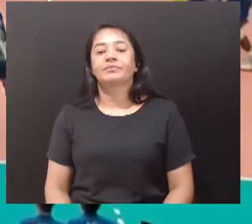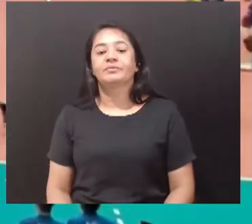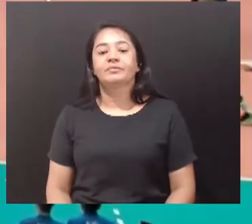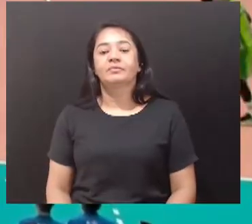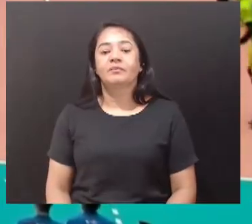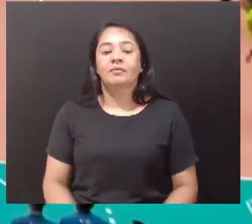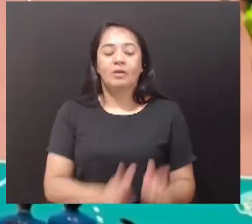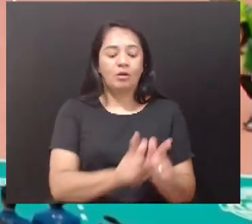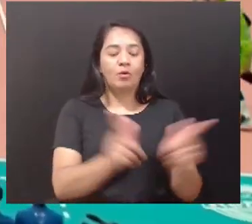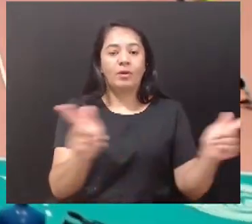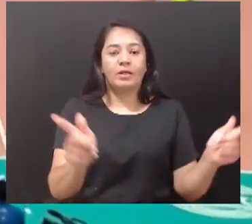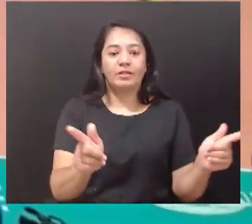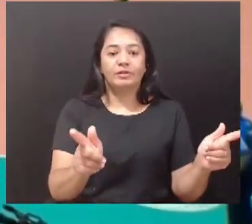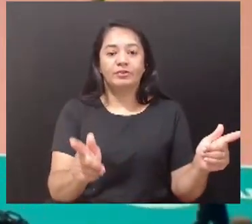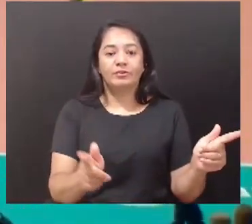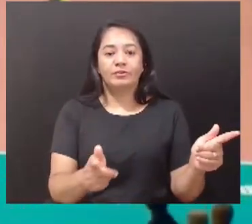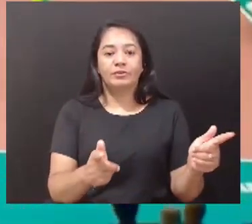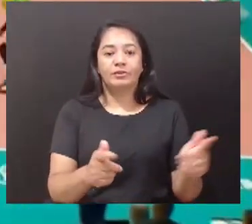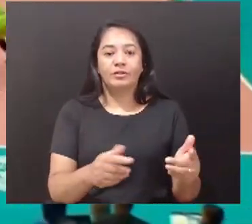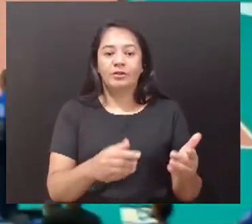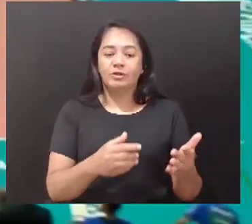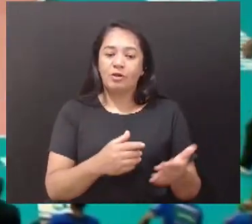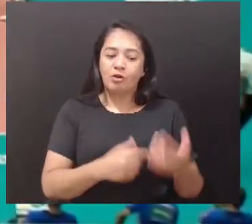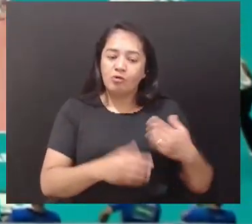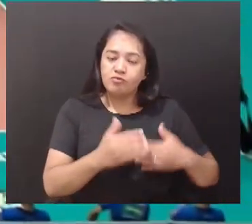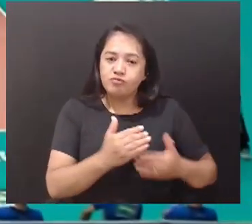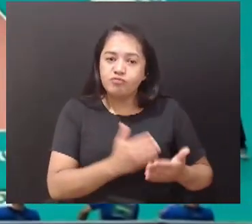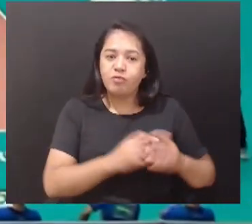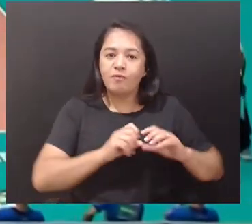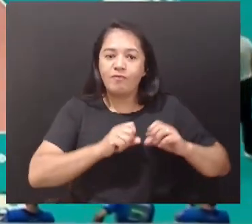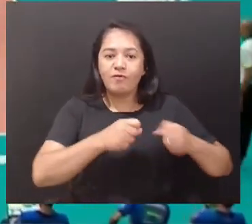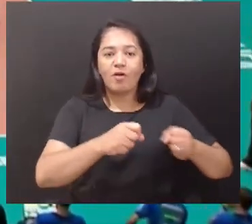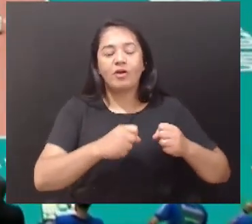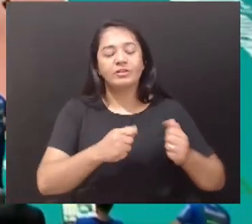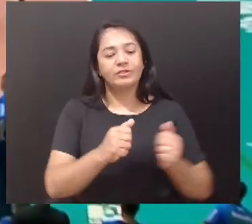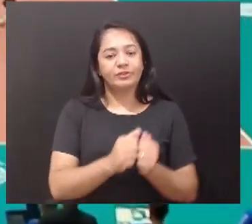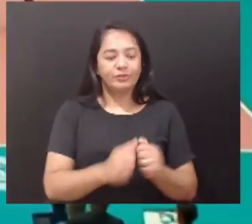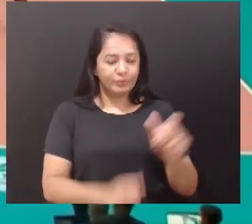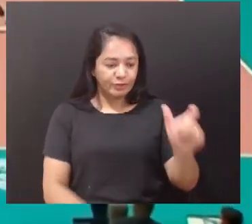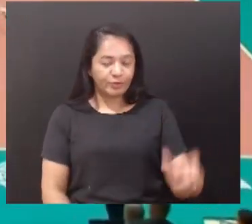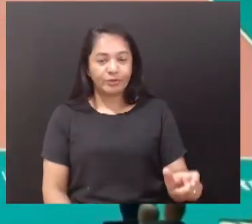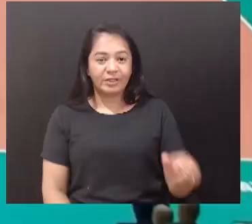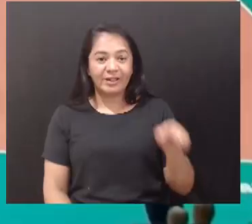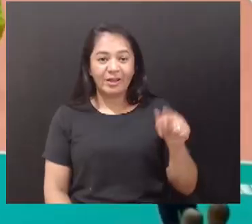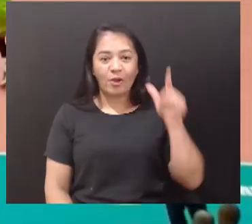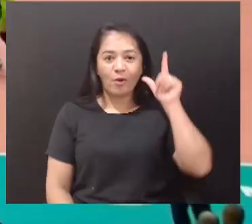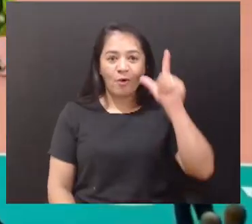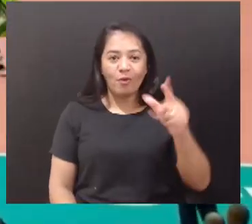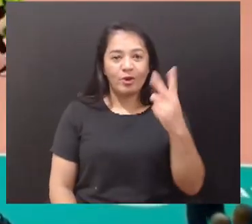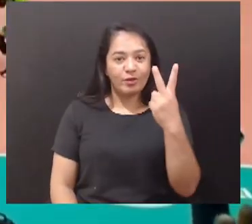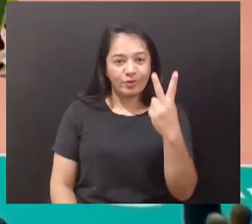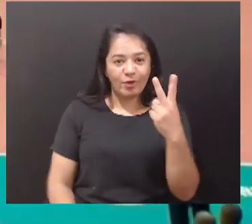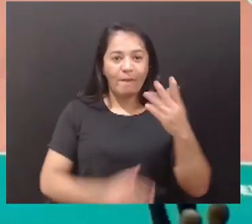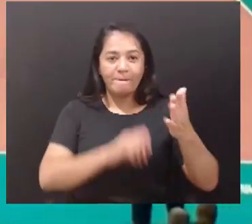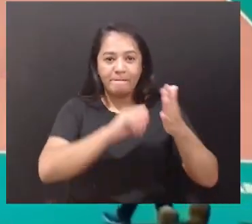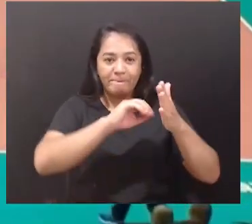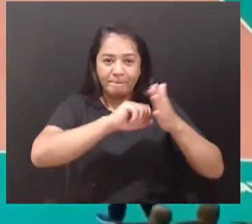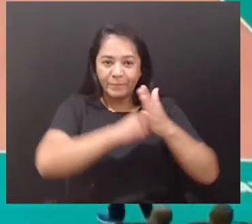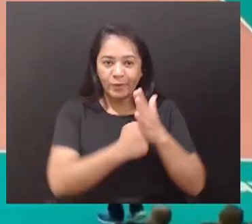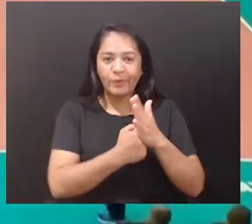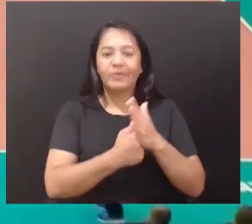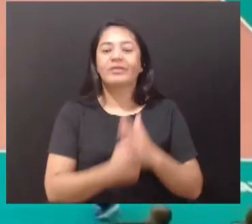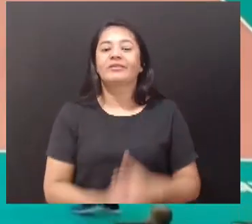não desistiu e começou a crescer no jogo com Vinícius Miranda, que conseguiu 2 bloqueios seguidos para virar e